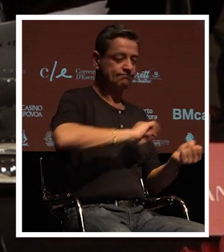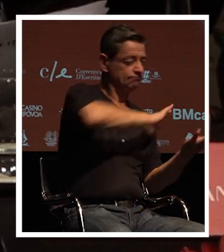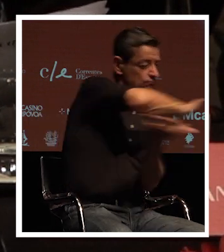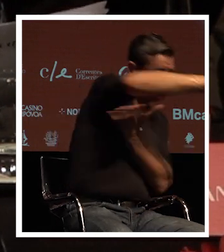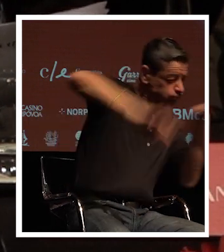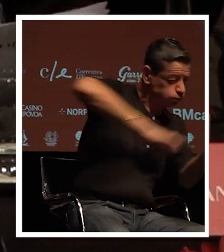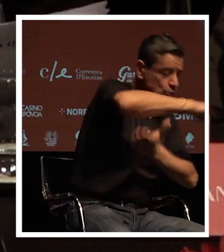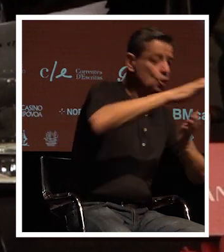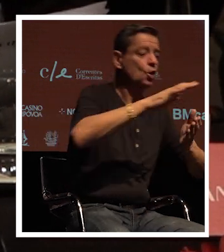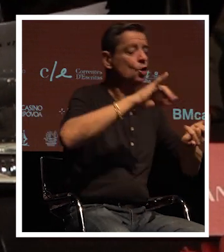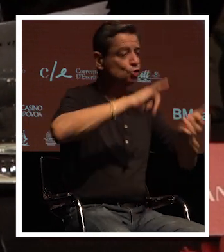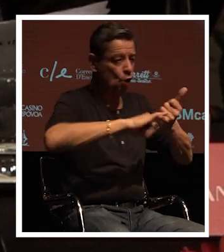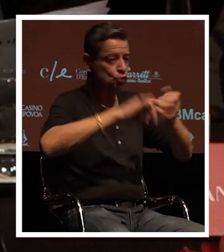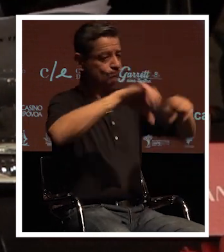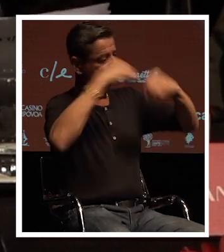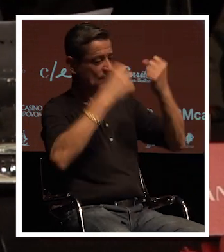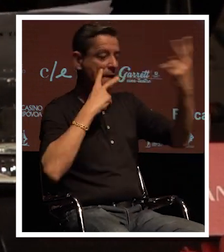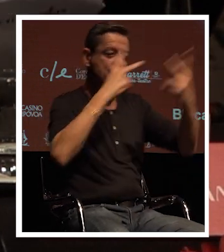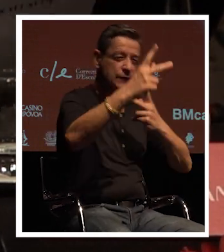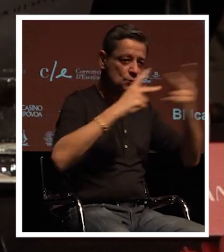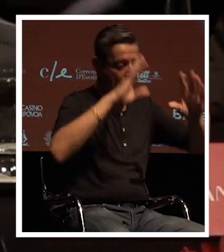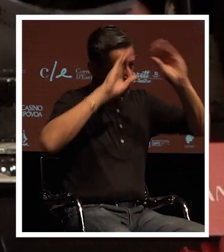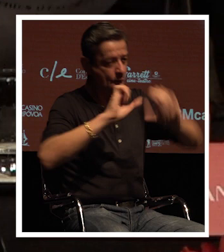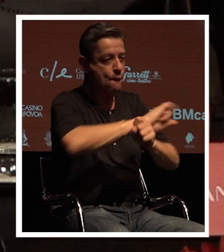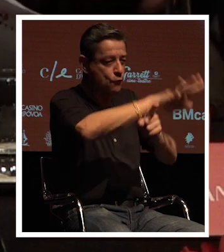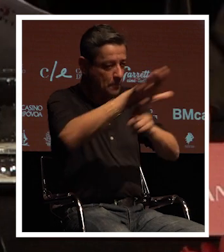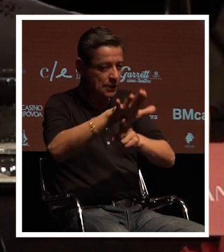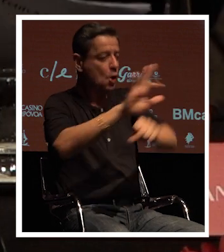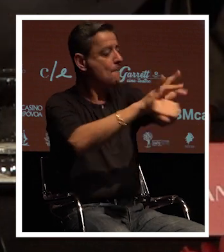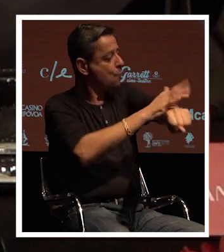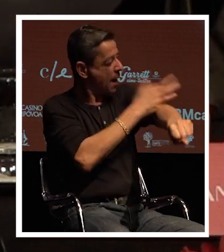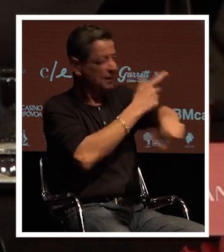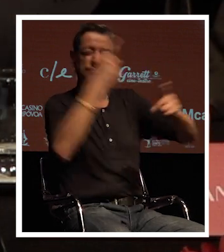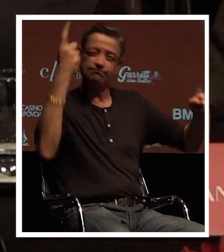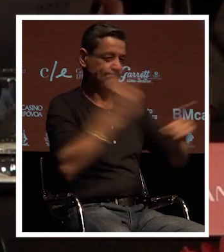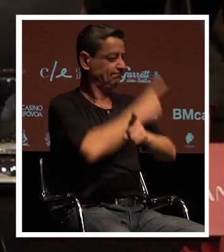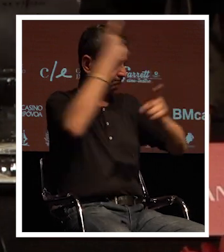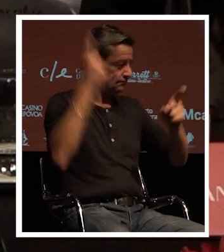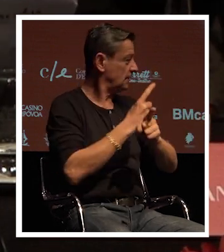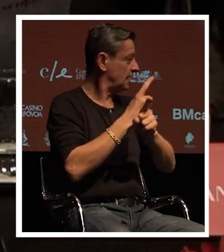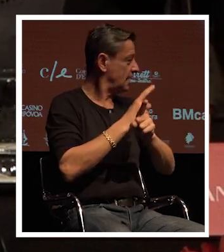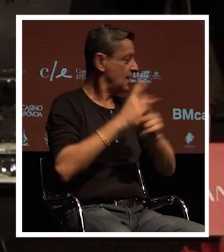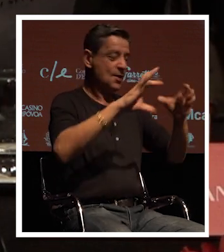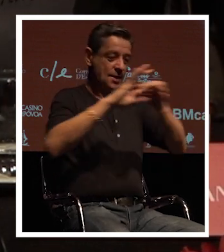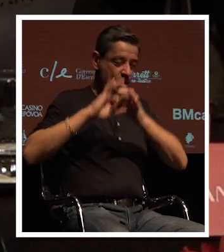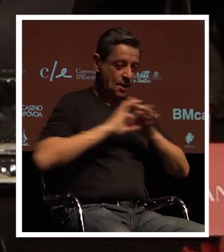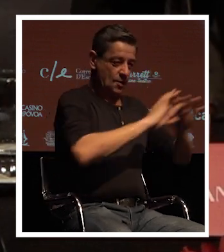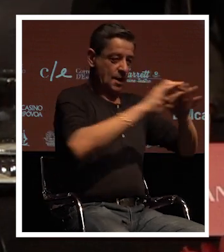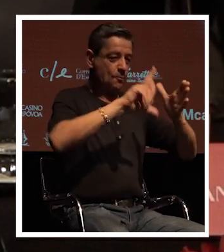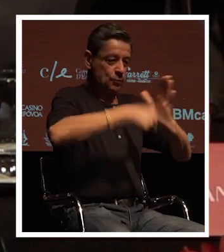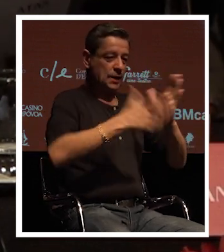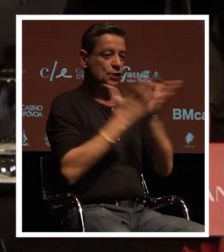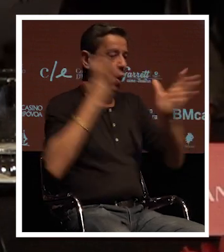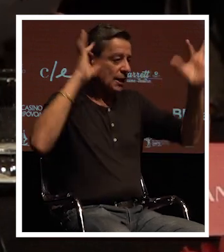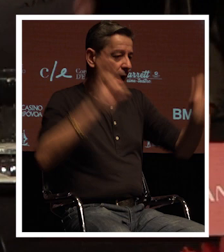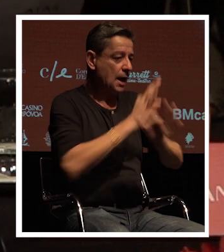divulgador sociocultural artista visual formador e poeta e outras coisas terminadas em Eta colabora no projeto da escola